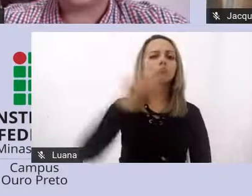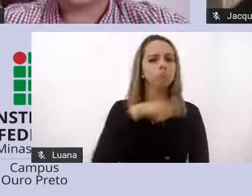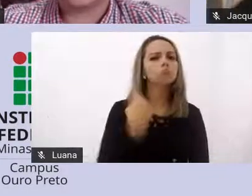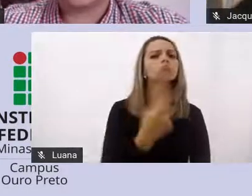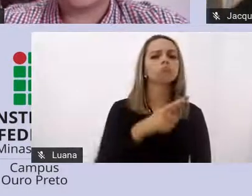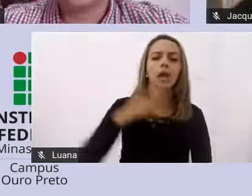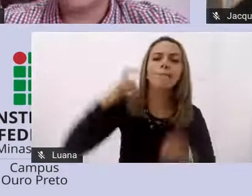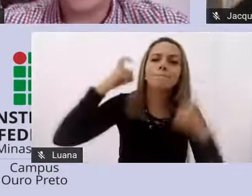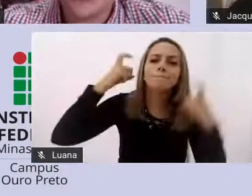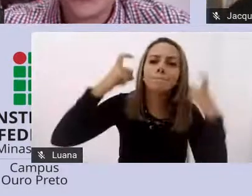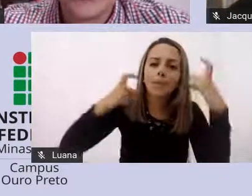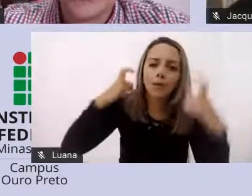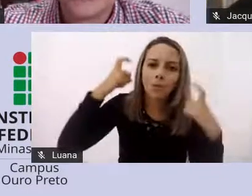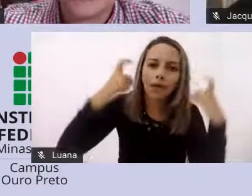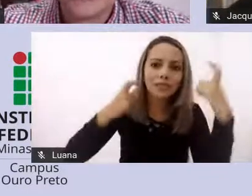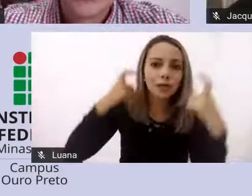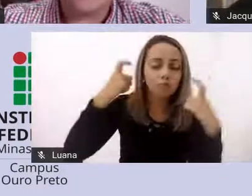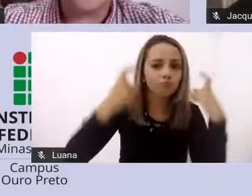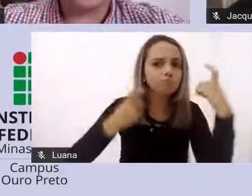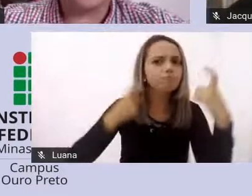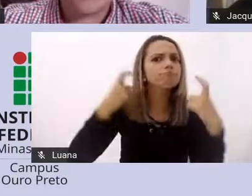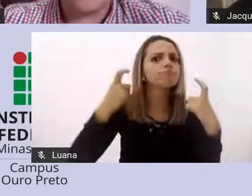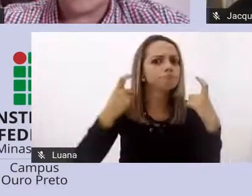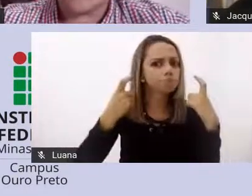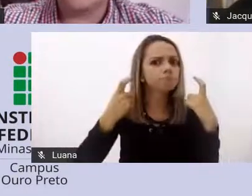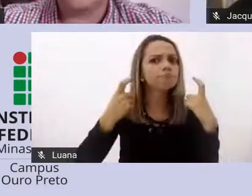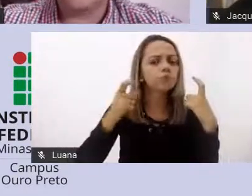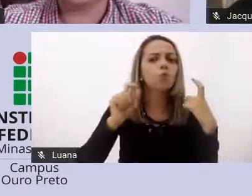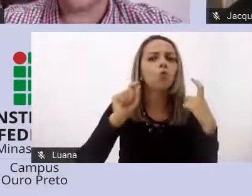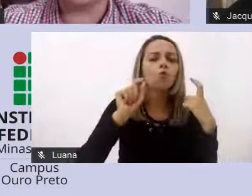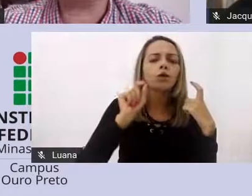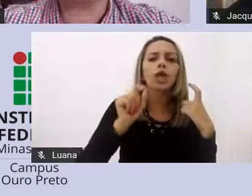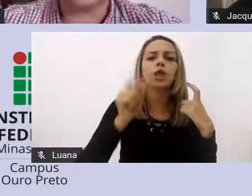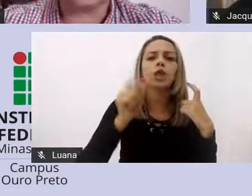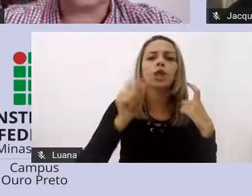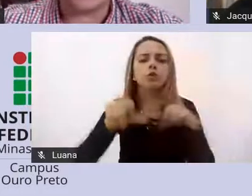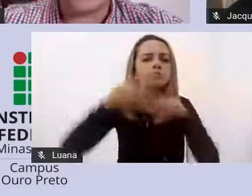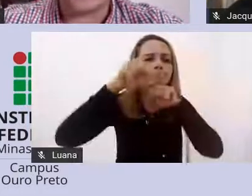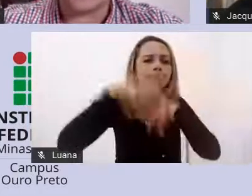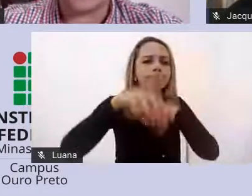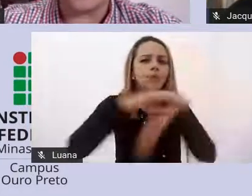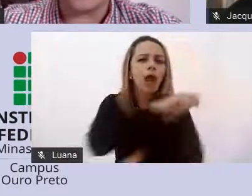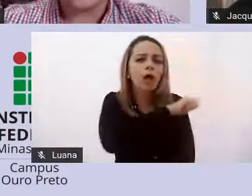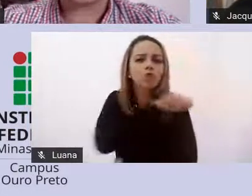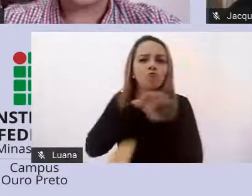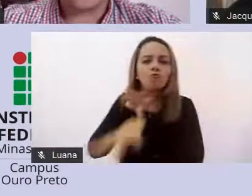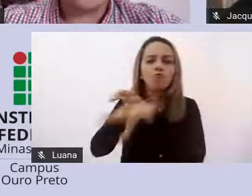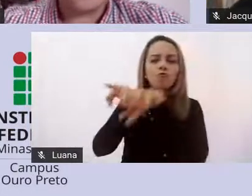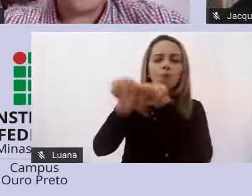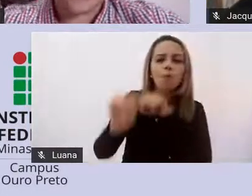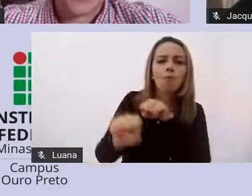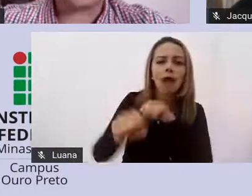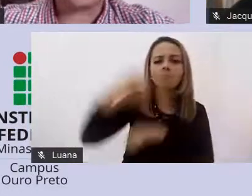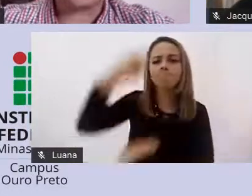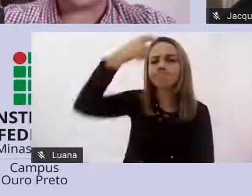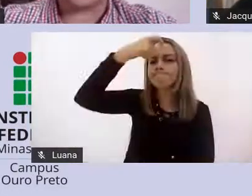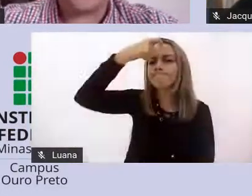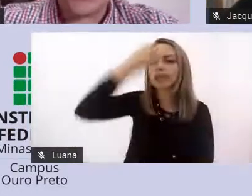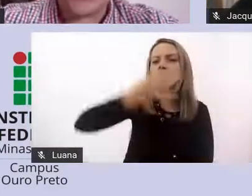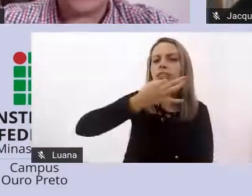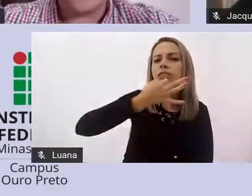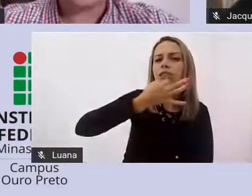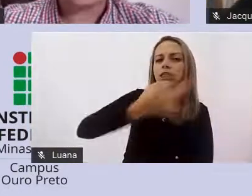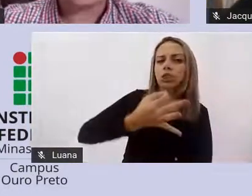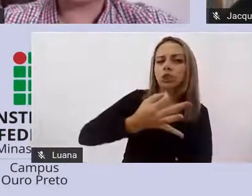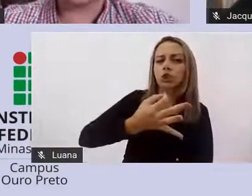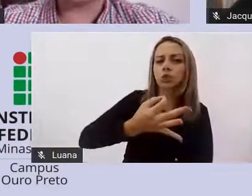né, Cristiana, muito grande de formar um aluno que tenha um senso crítico sobre aquilo que ele está